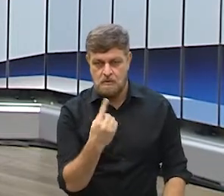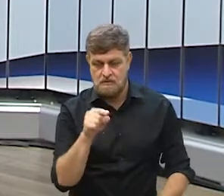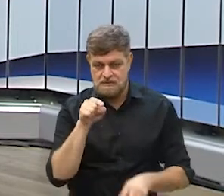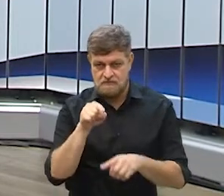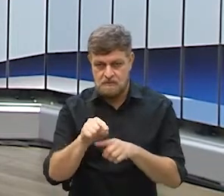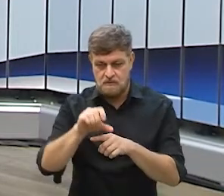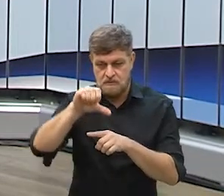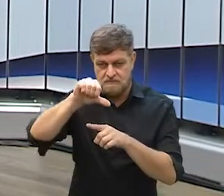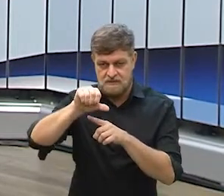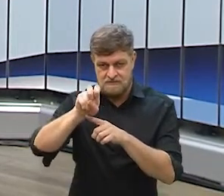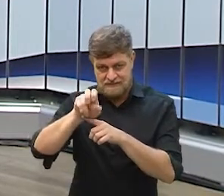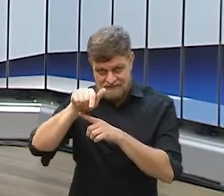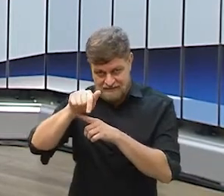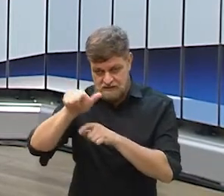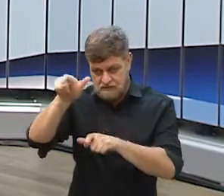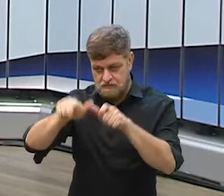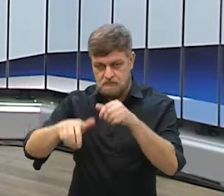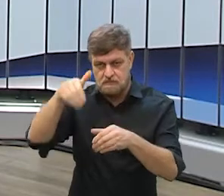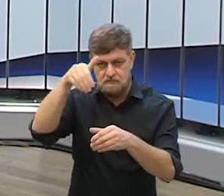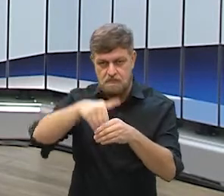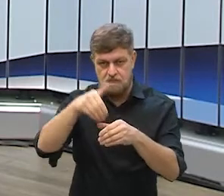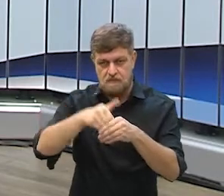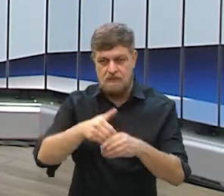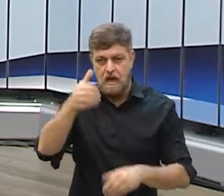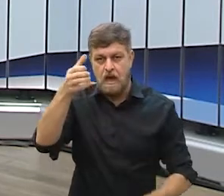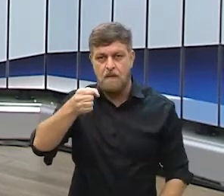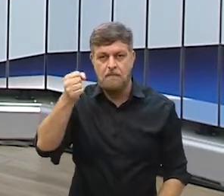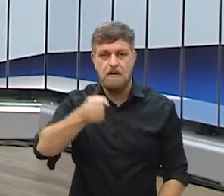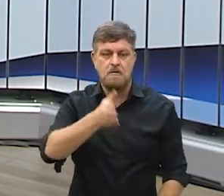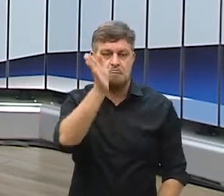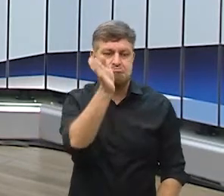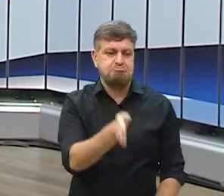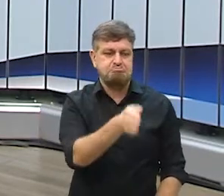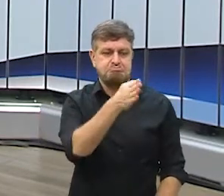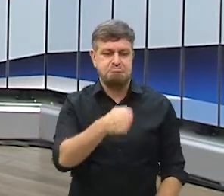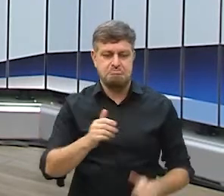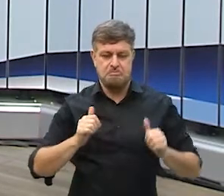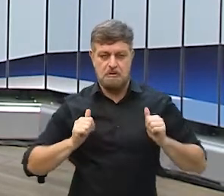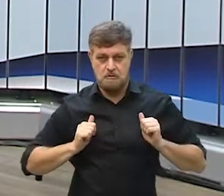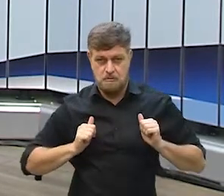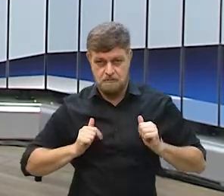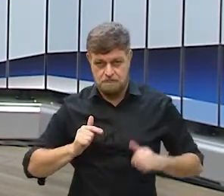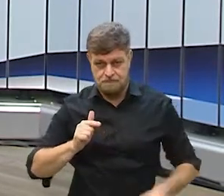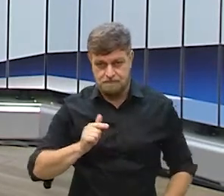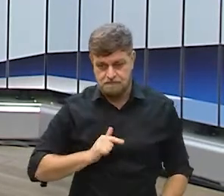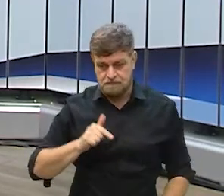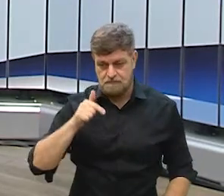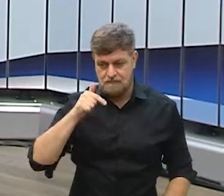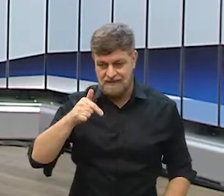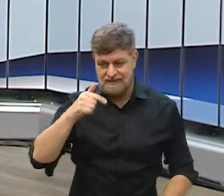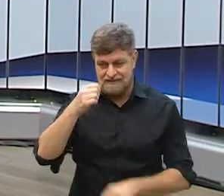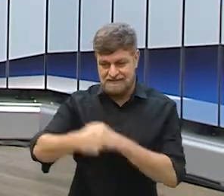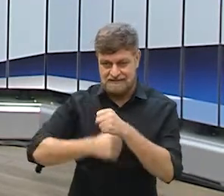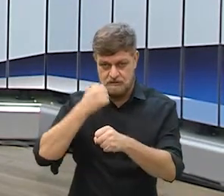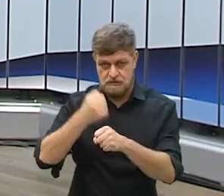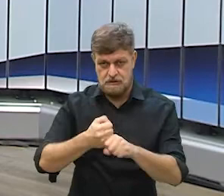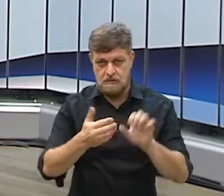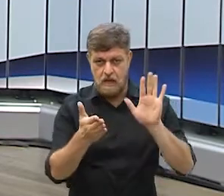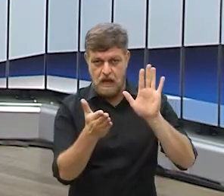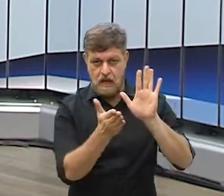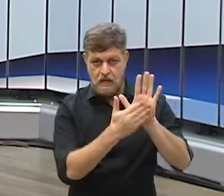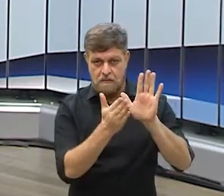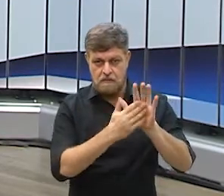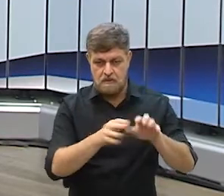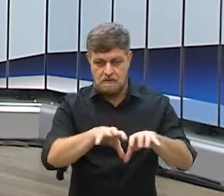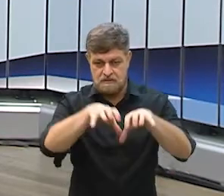111.957 pessoas votaram entre branco e nulo. Nestes 7 anos, a proposta do distrito